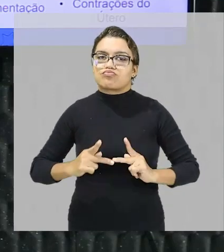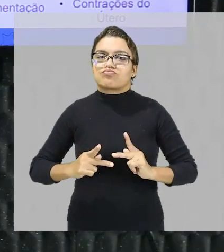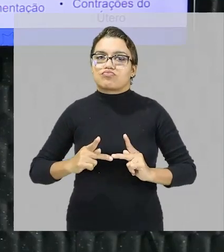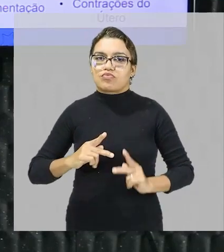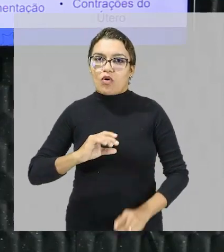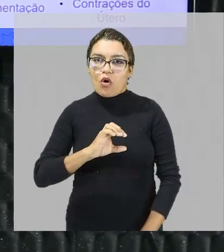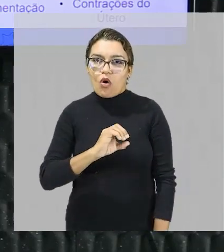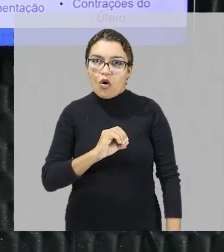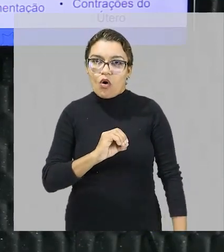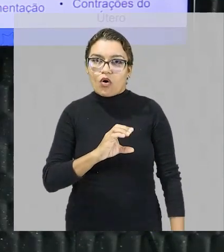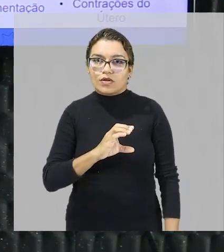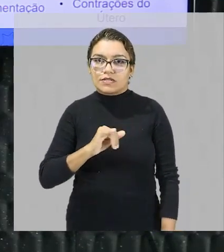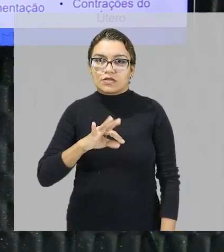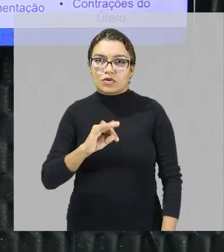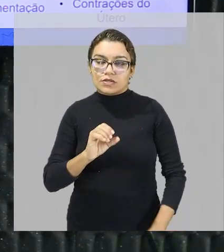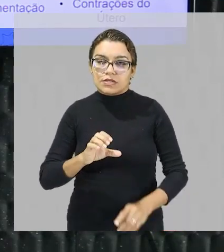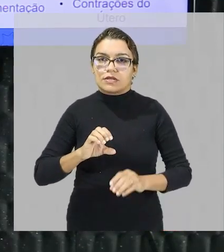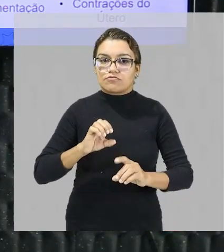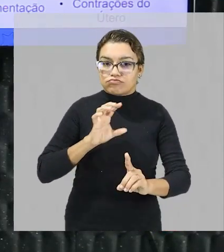em ter criança, né, na hora de